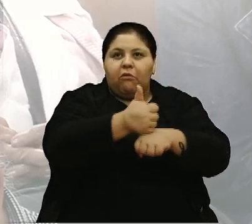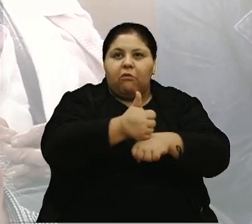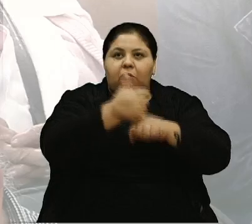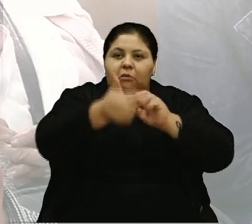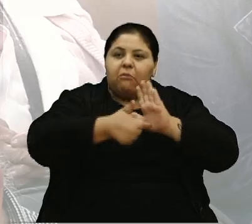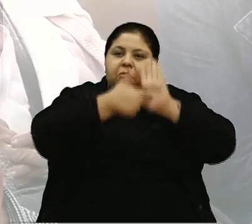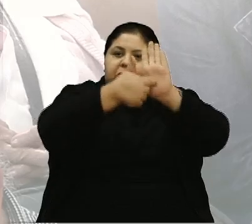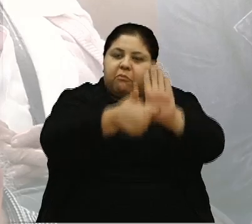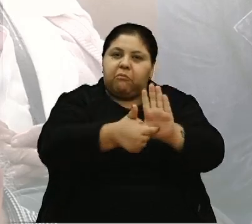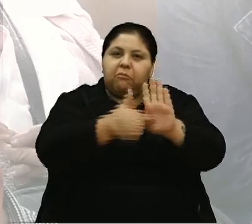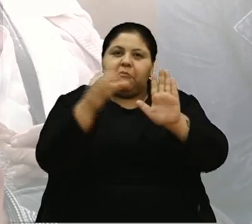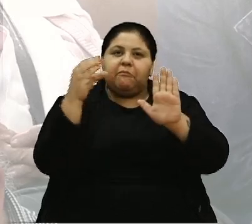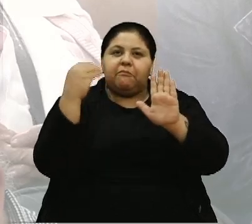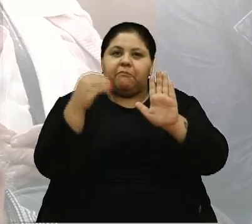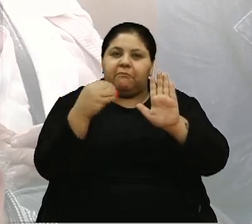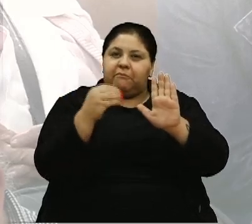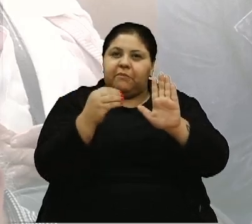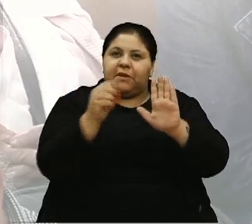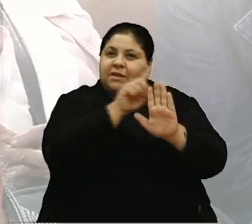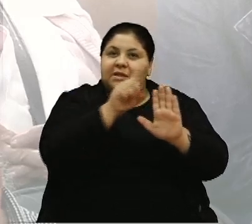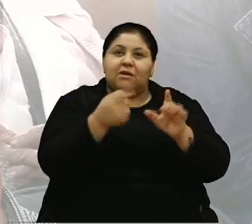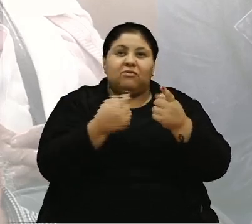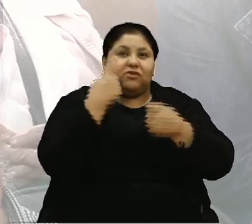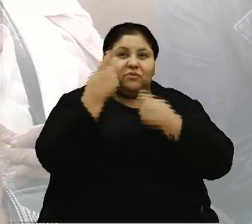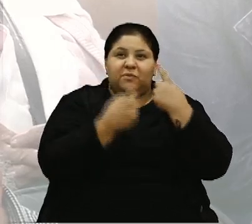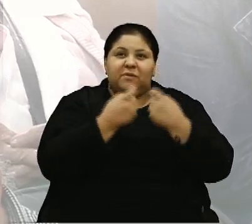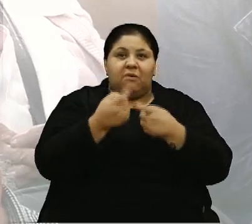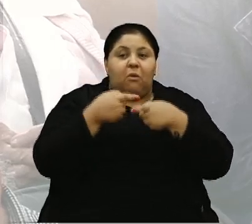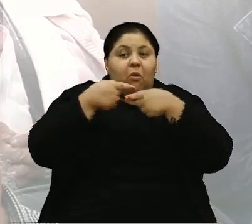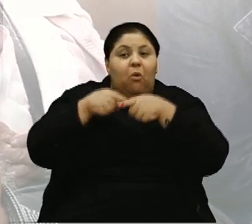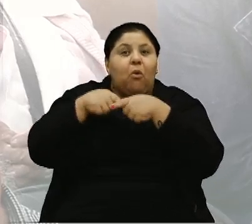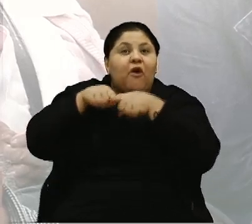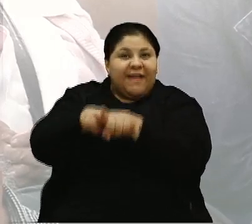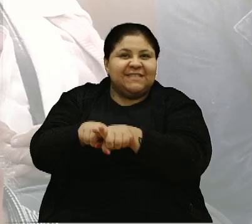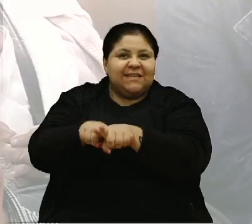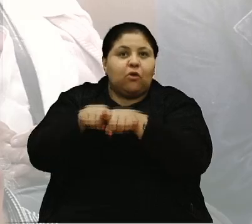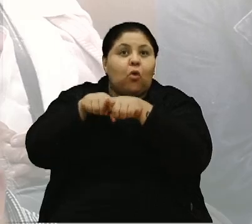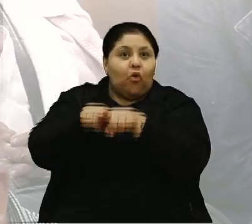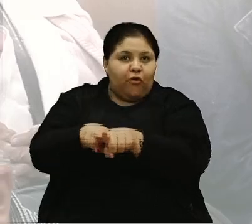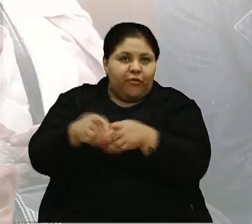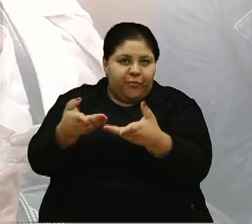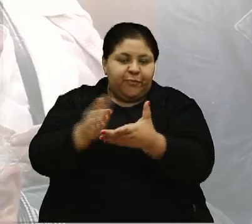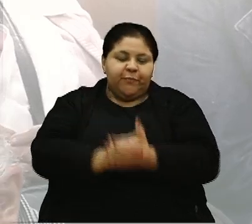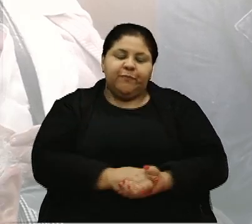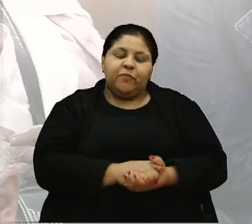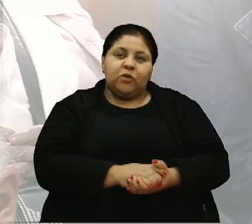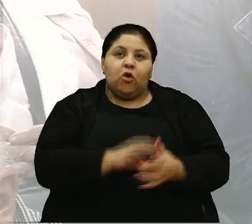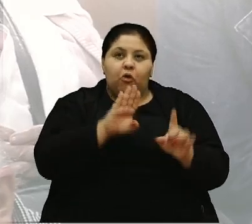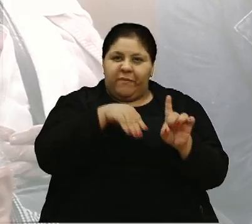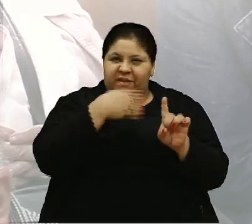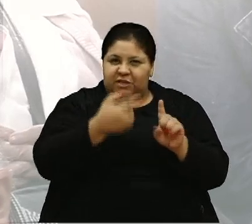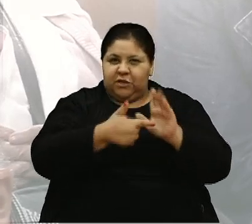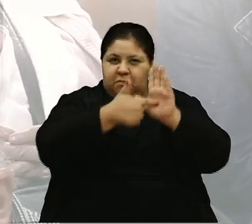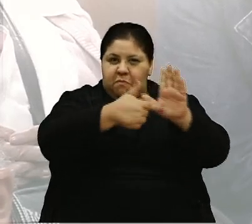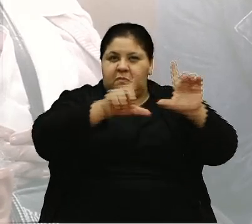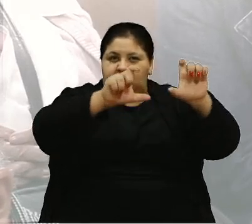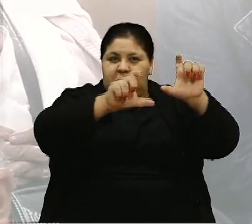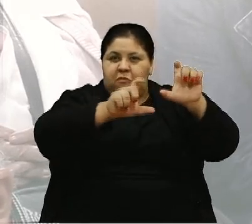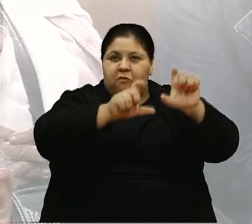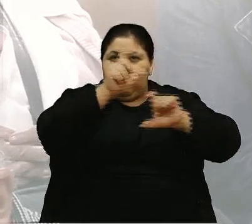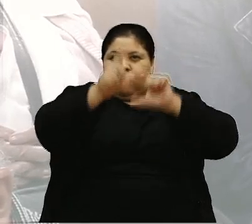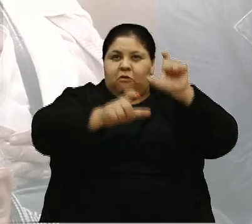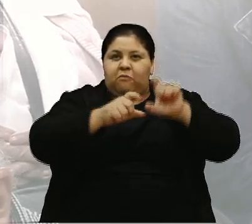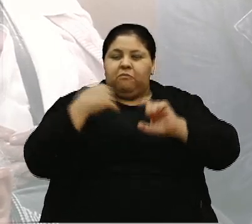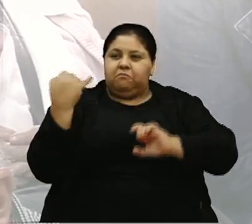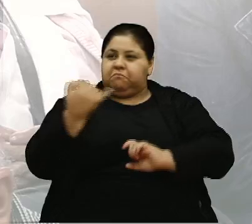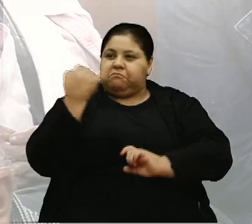sua experiência, sem se preocupar com a concorrência. Então, o seu Antônio, como mostra a foto, foi uma pessoa visionária, sempre